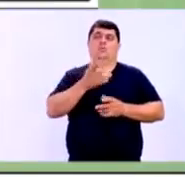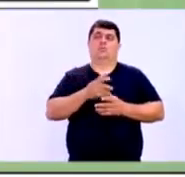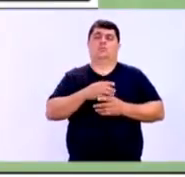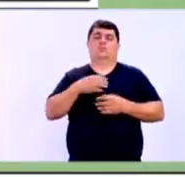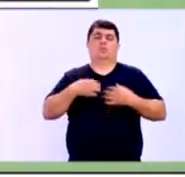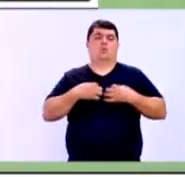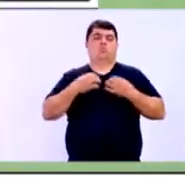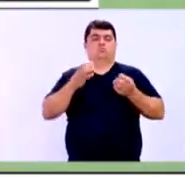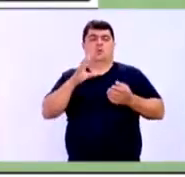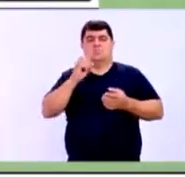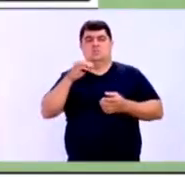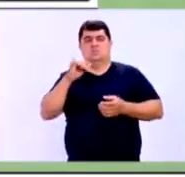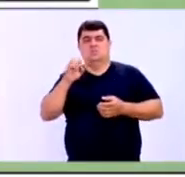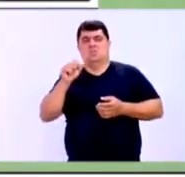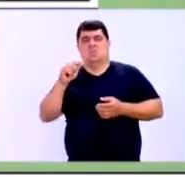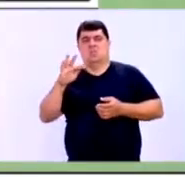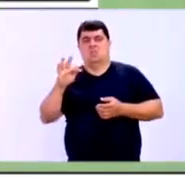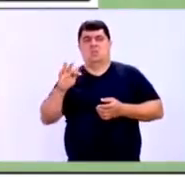Camiseta,